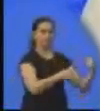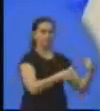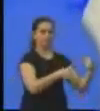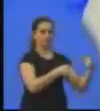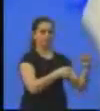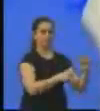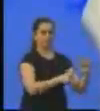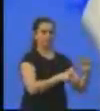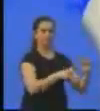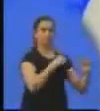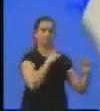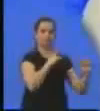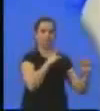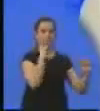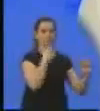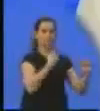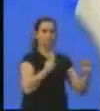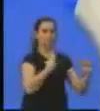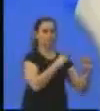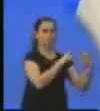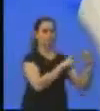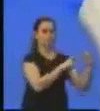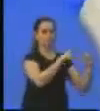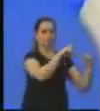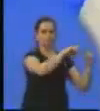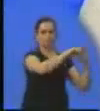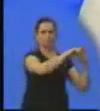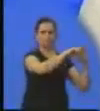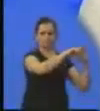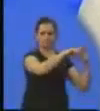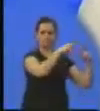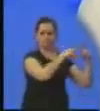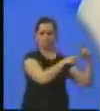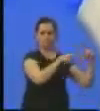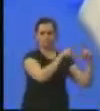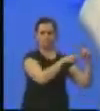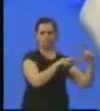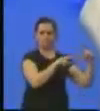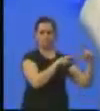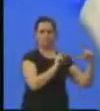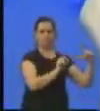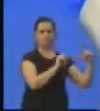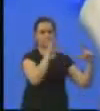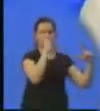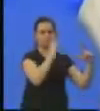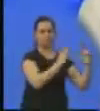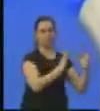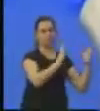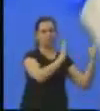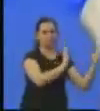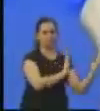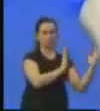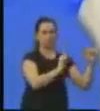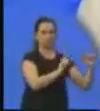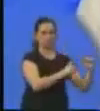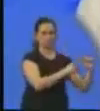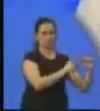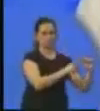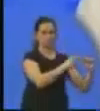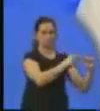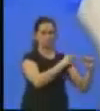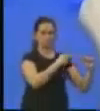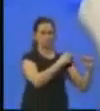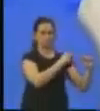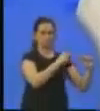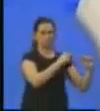Eu tenho A, peguei um valor menor que ele. Vamos ver o que acontece? Então, vamos lá. Pela esquerda, o Azinho vai ser tem o A